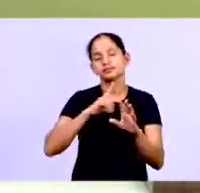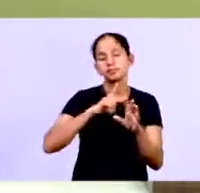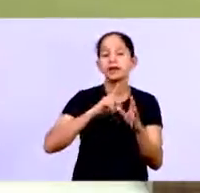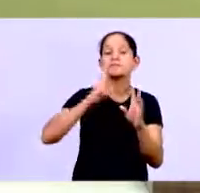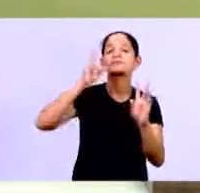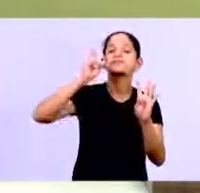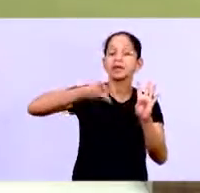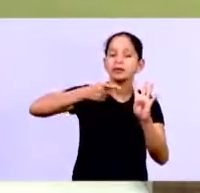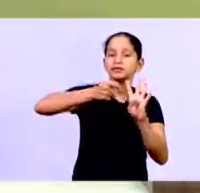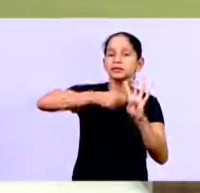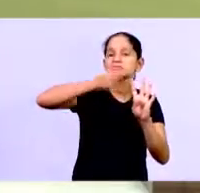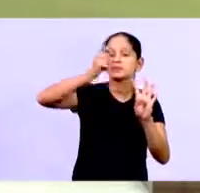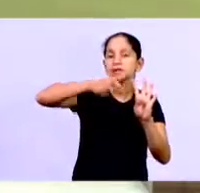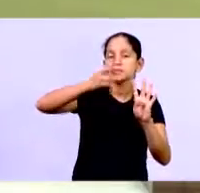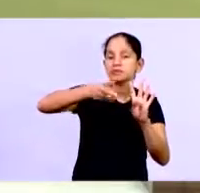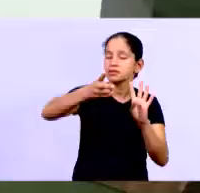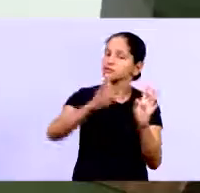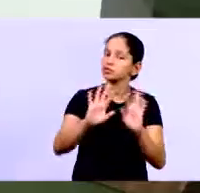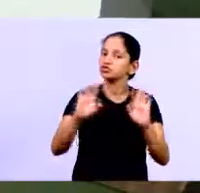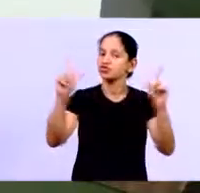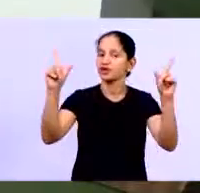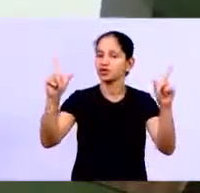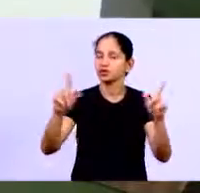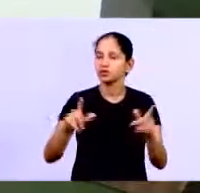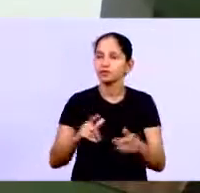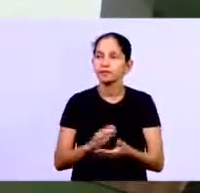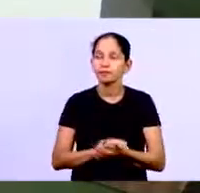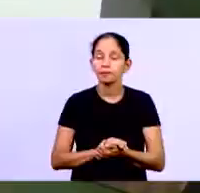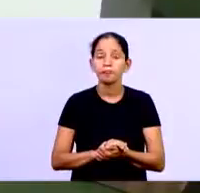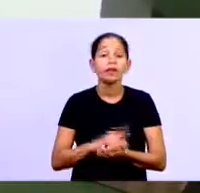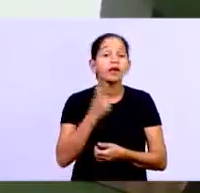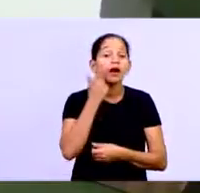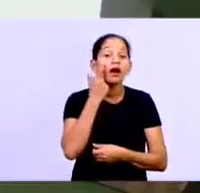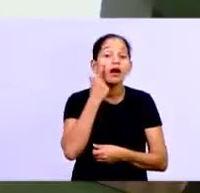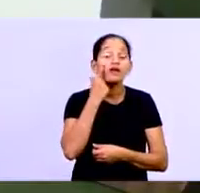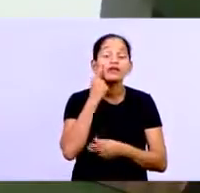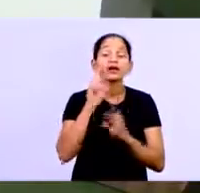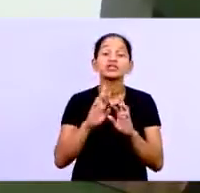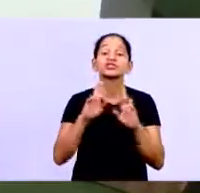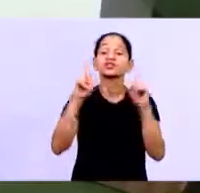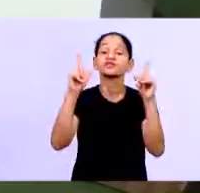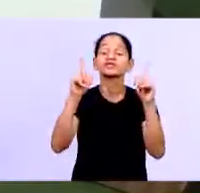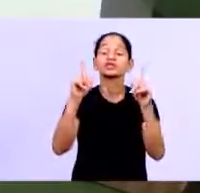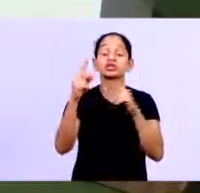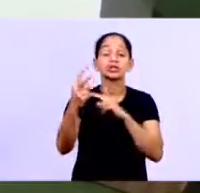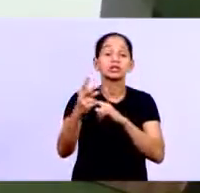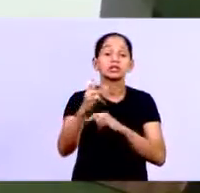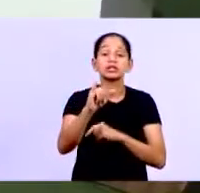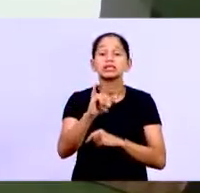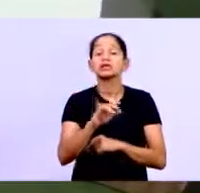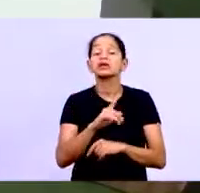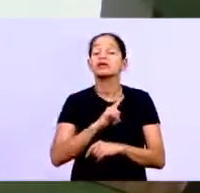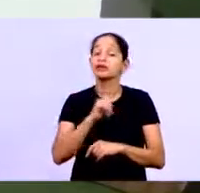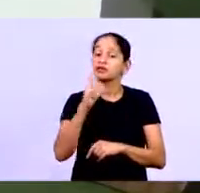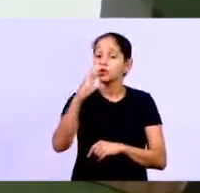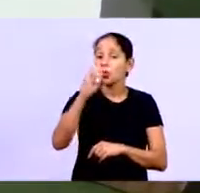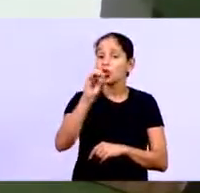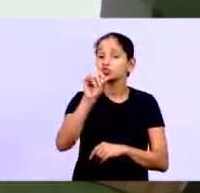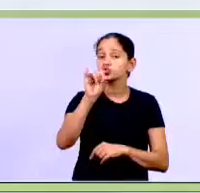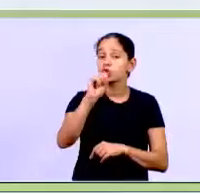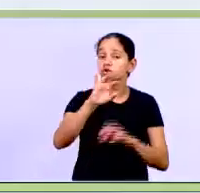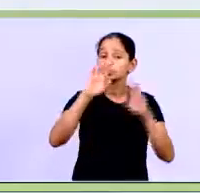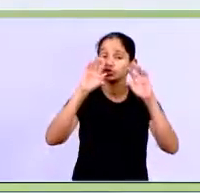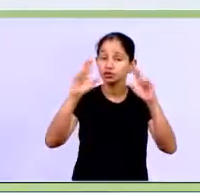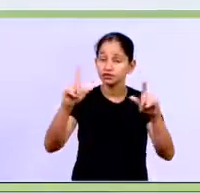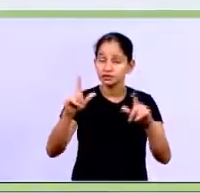a gente vai ver que é o método price. Mas tem que ver a diferença também, se é consórcio ou financiamento, né? Exatamente. Mas é consórcio. Muito bem,